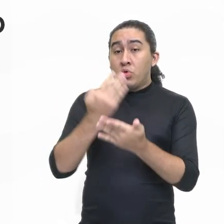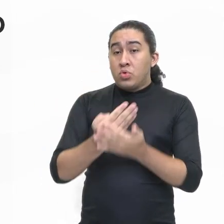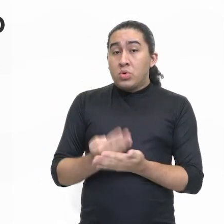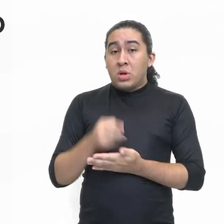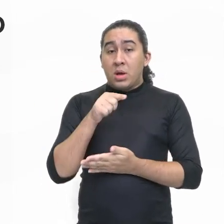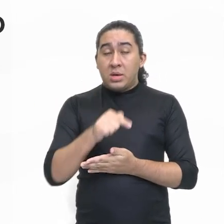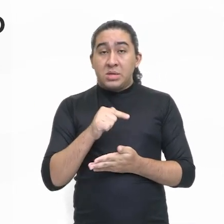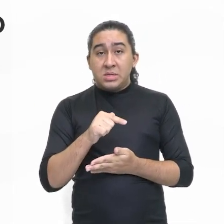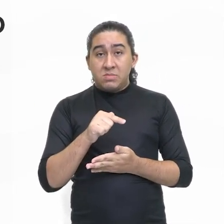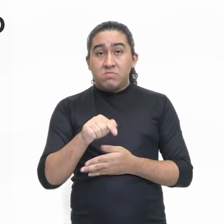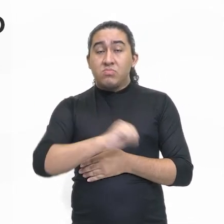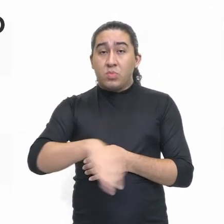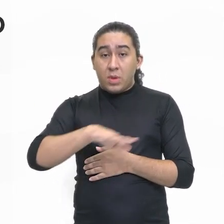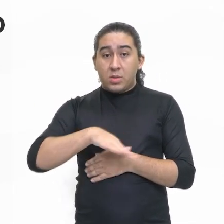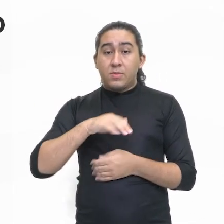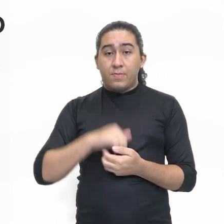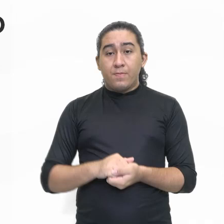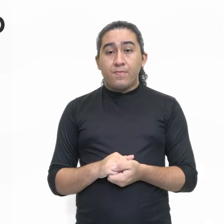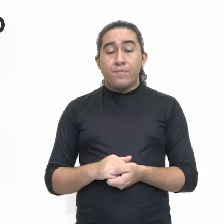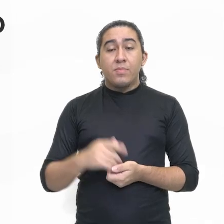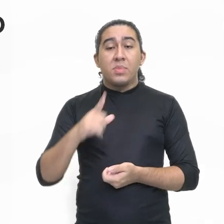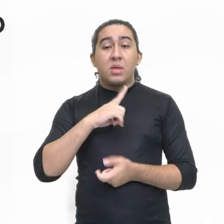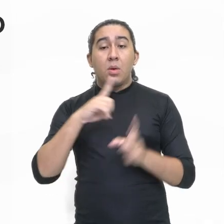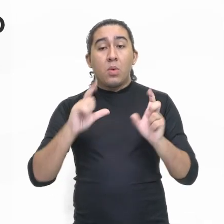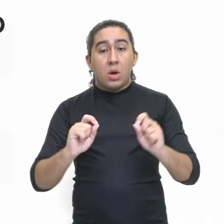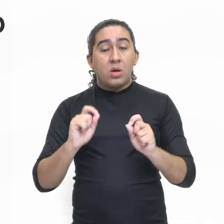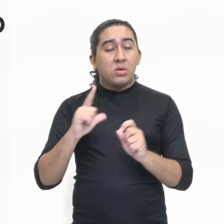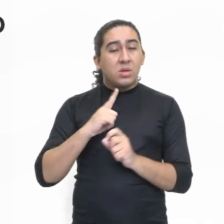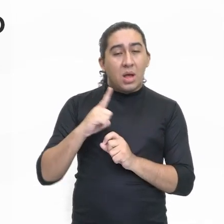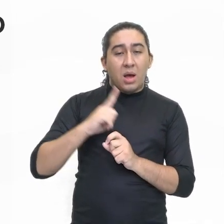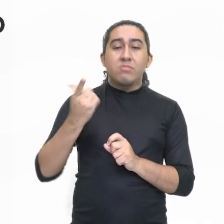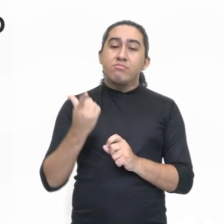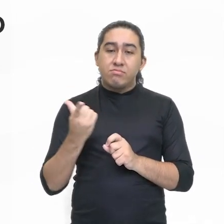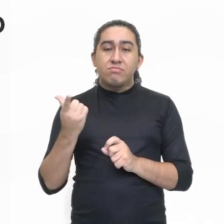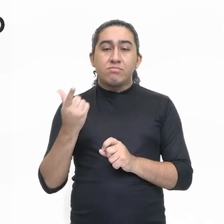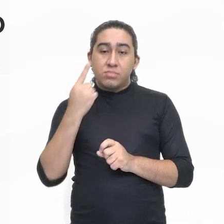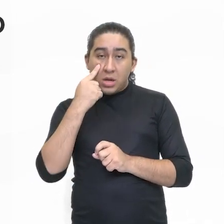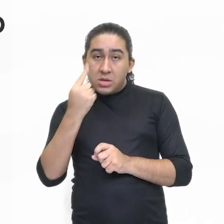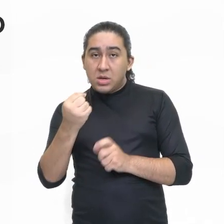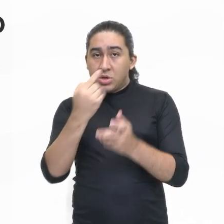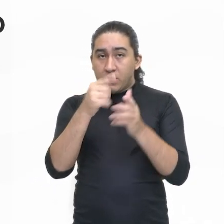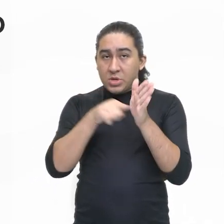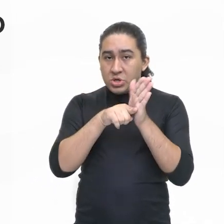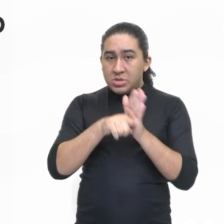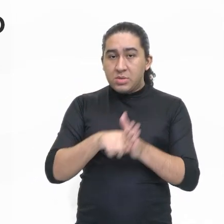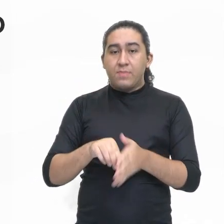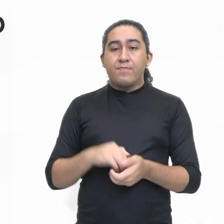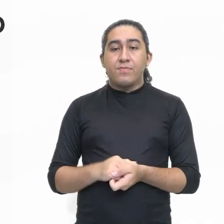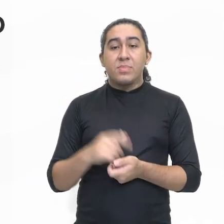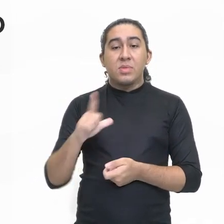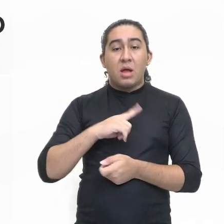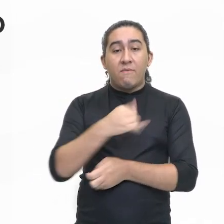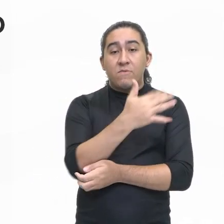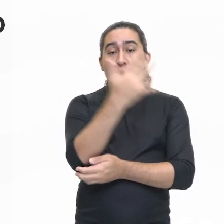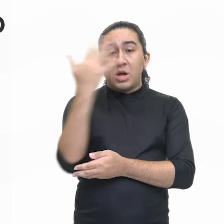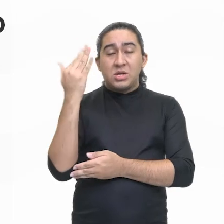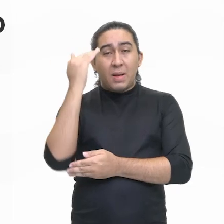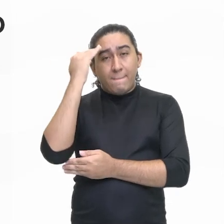estudar esse bioma? Ele possui aí uns números bem interessantes. Possui a maior floresta tropical do